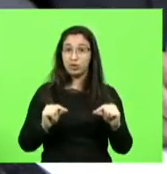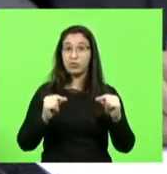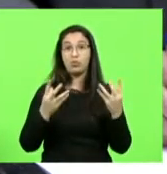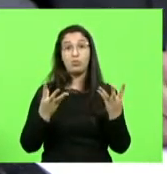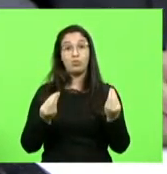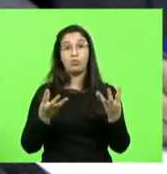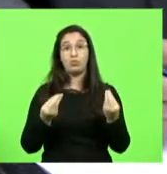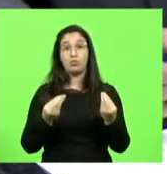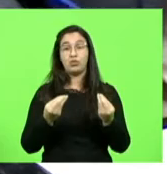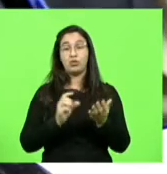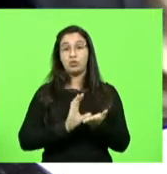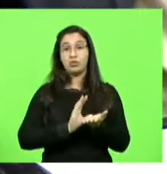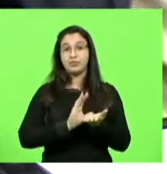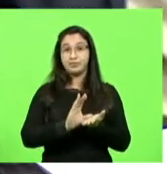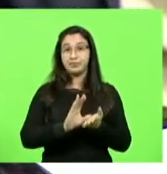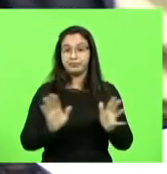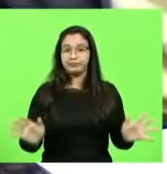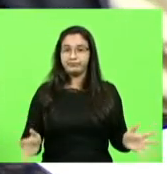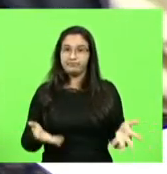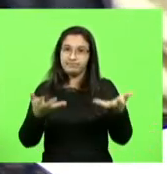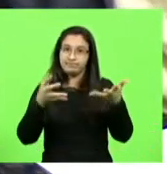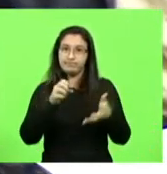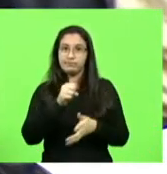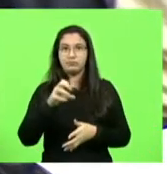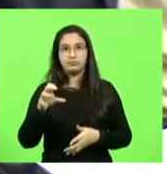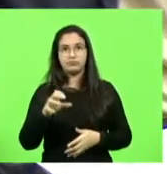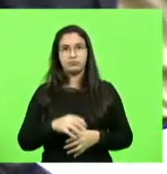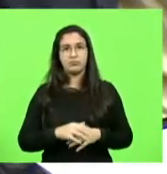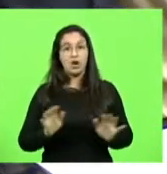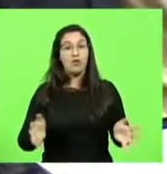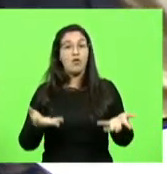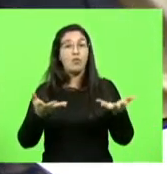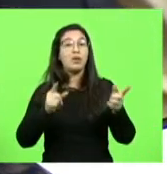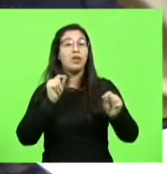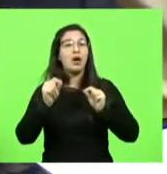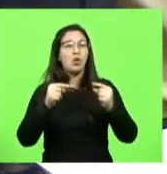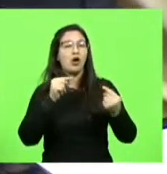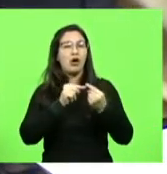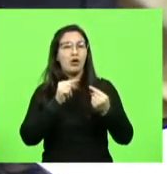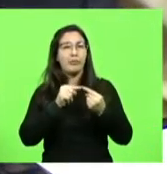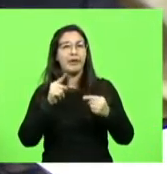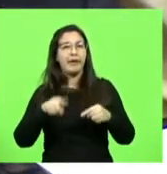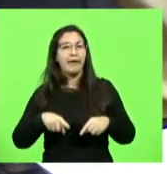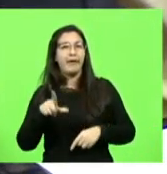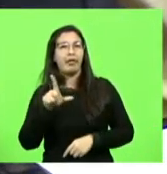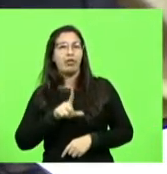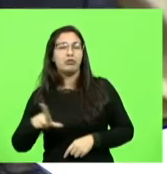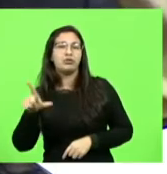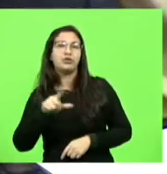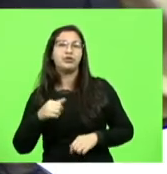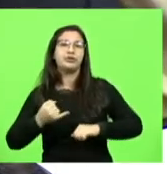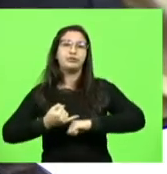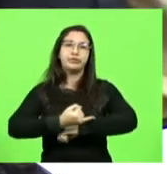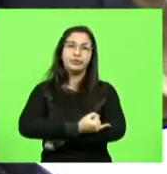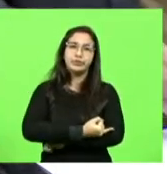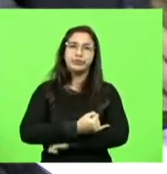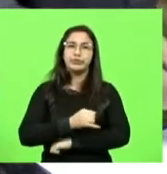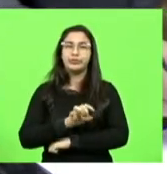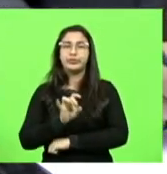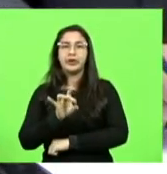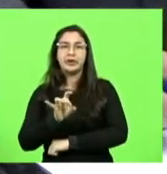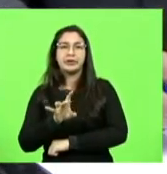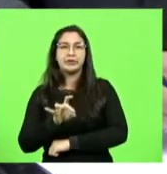recurso que vai fomentar a economia de Santa Catarina. Quando a gente fala de fomentar, a logística, a questão de infraestrutura, seja ela